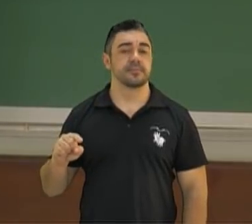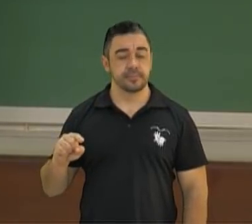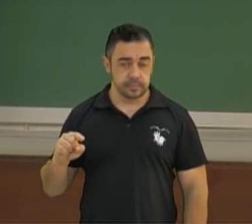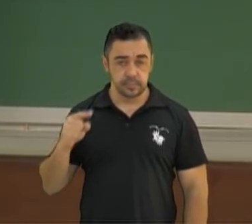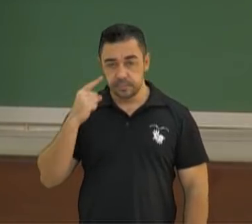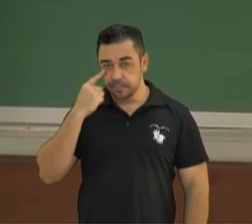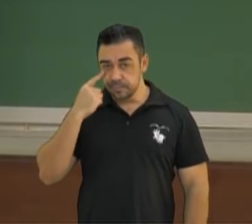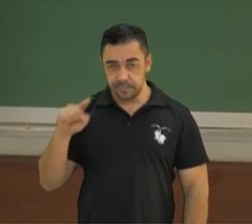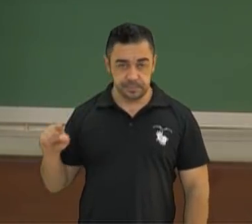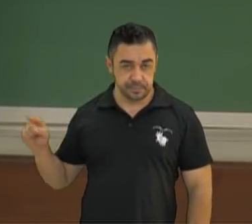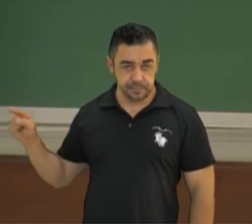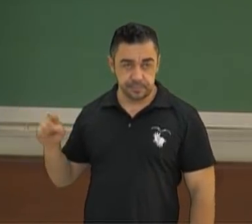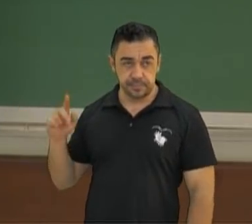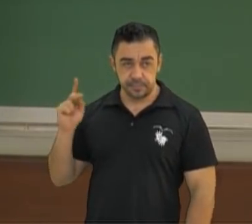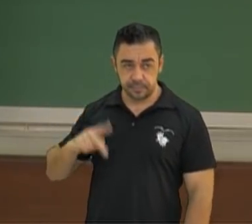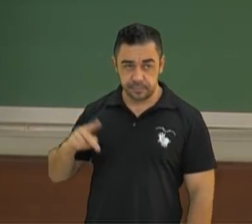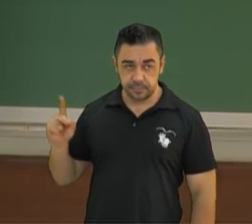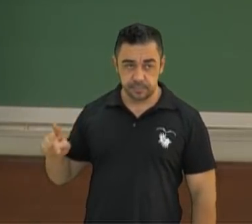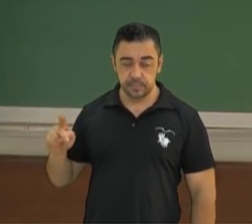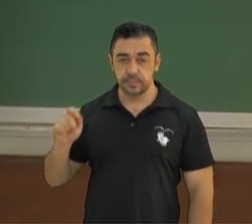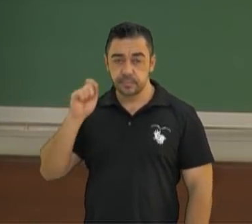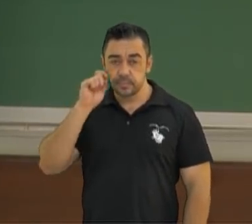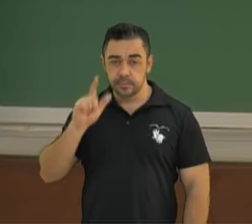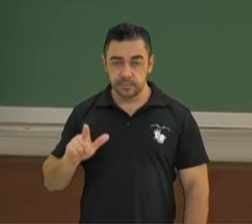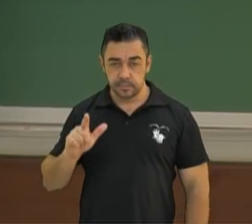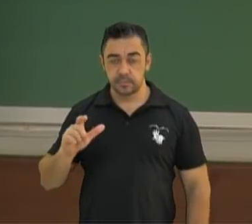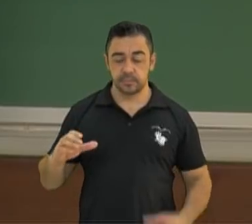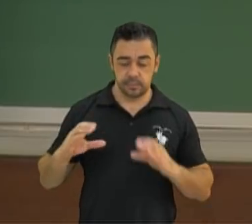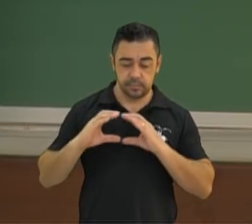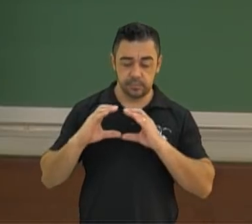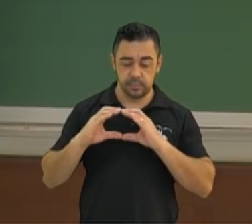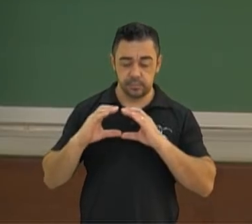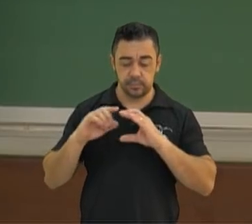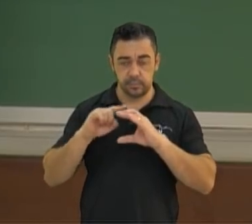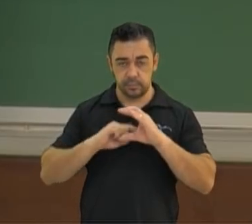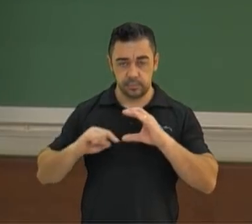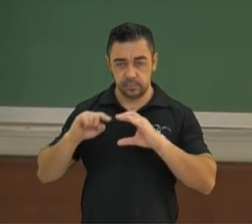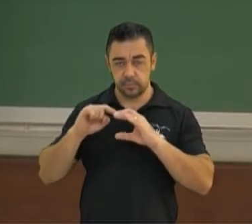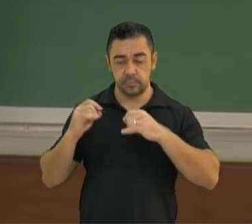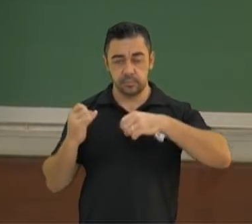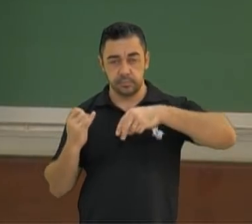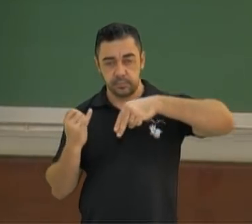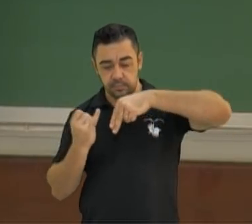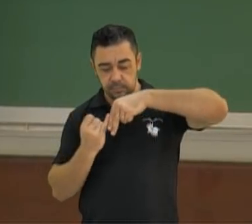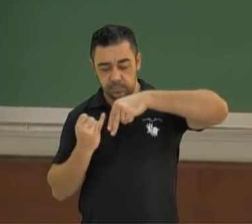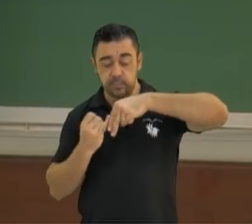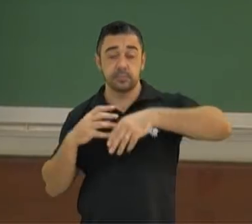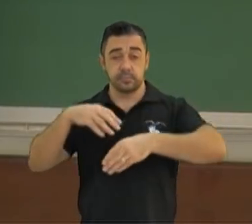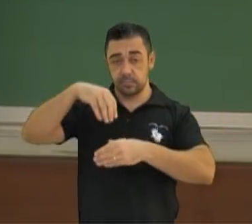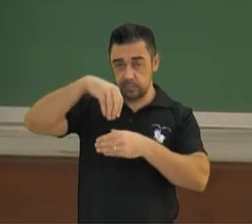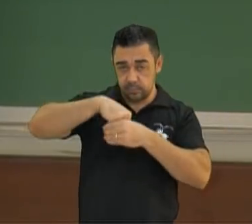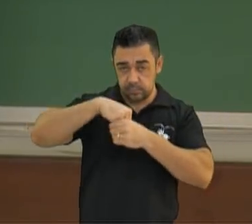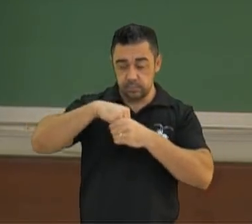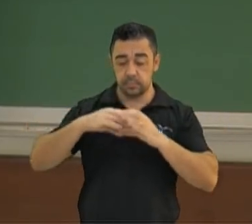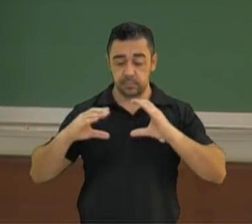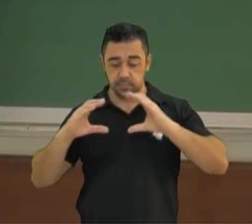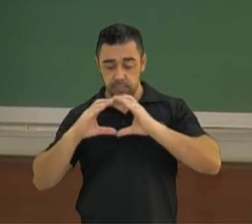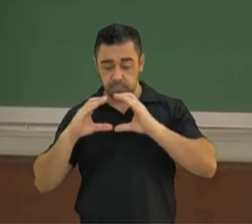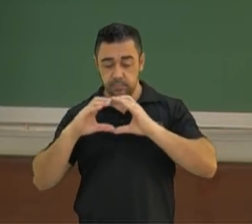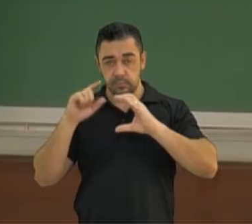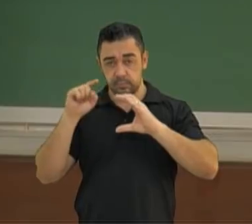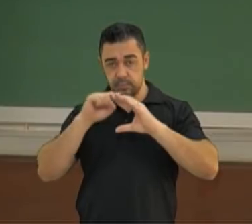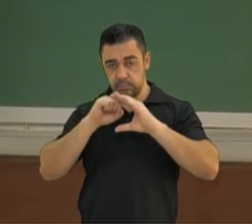viram que a professora colocou aqui em azul o conjunto dos números naturais dentro do conjunto dos